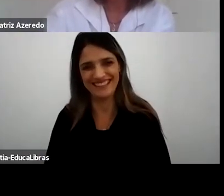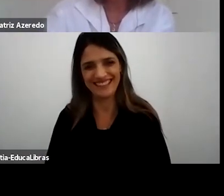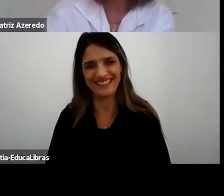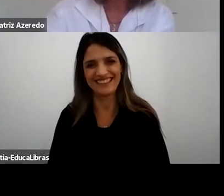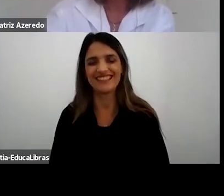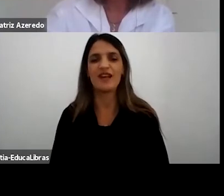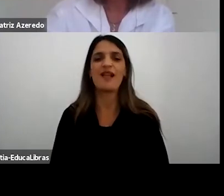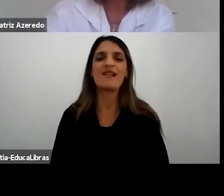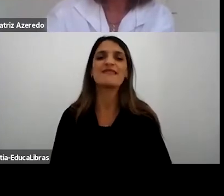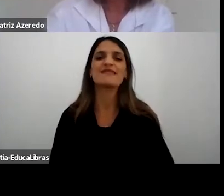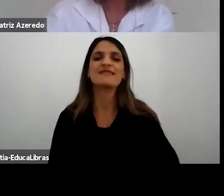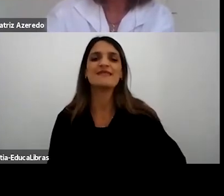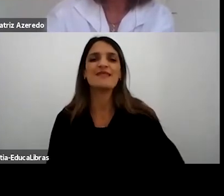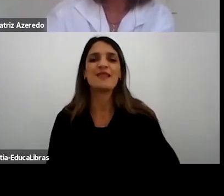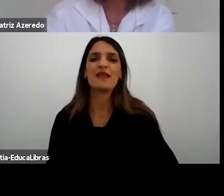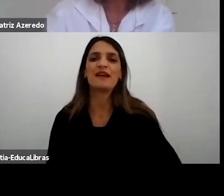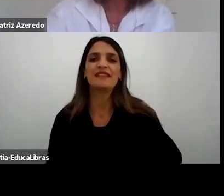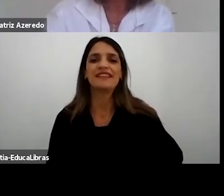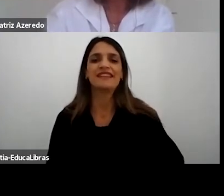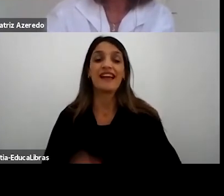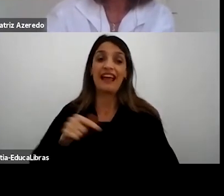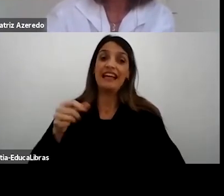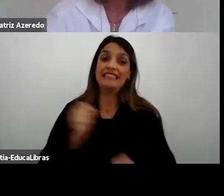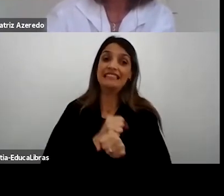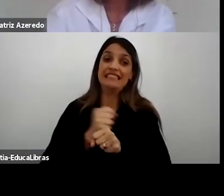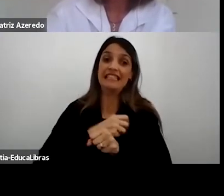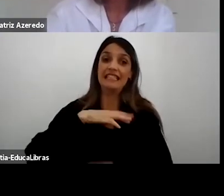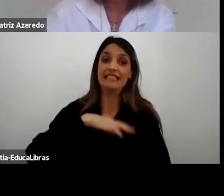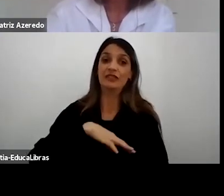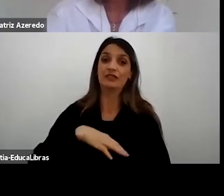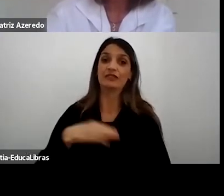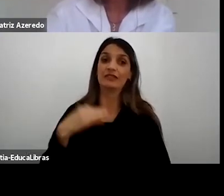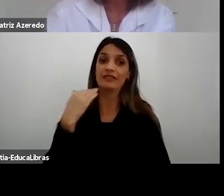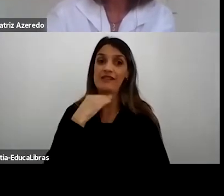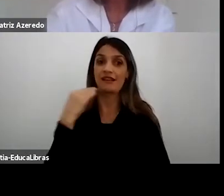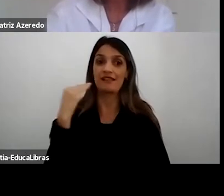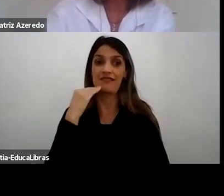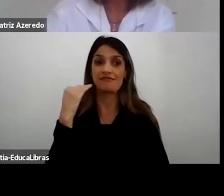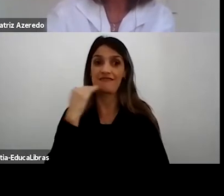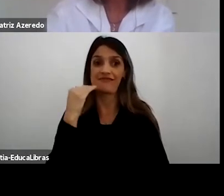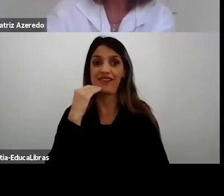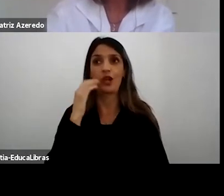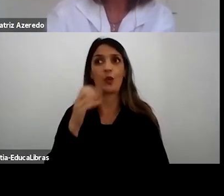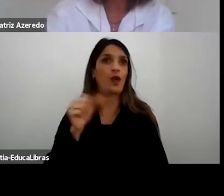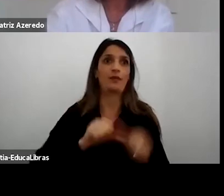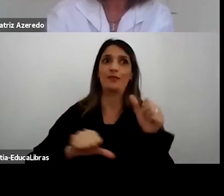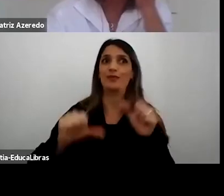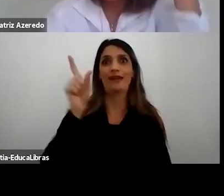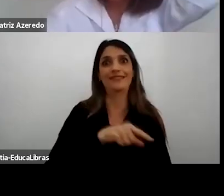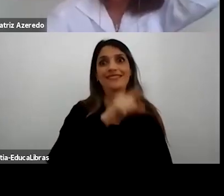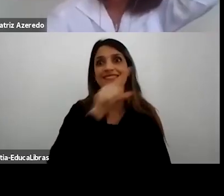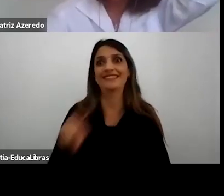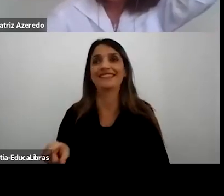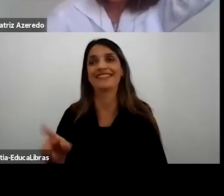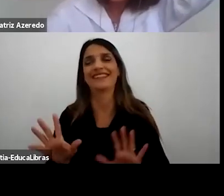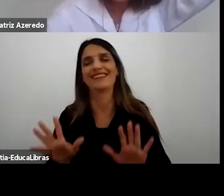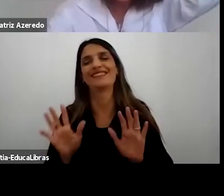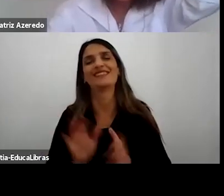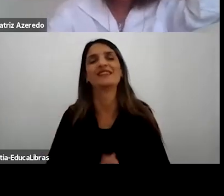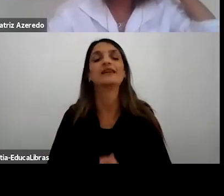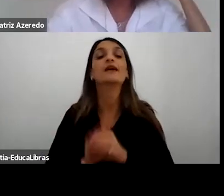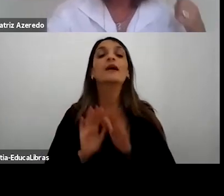pessoal quer cancelar o ano. Mas, infelizmente, nós temos que aprender com este ano para mudar a nossa realidade. Eu desejo que